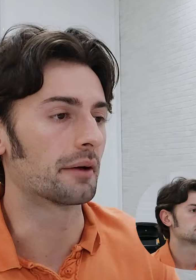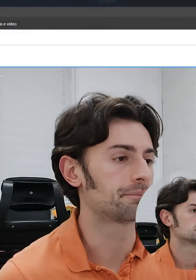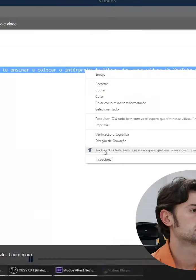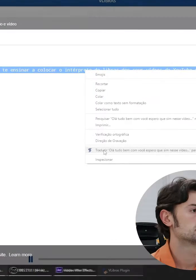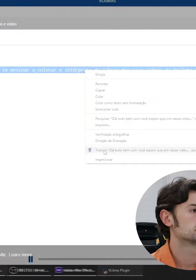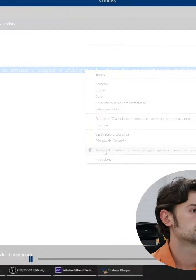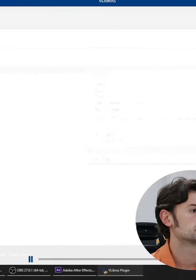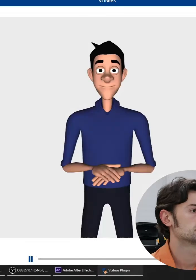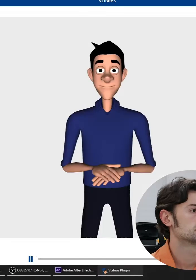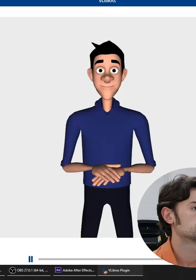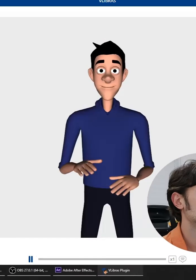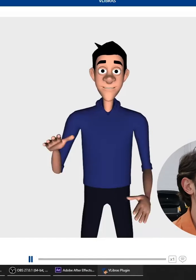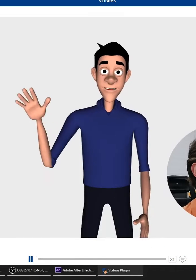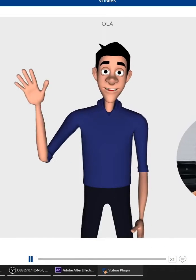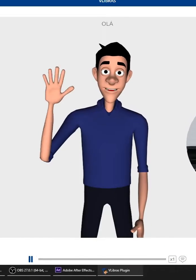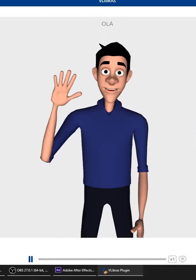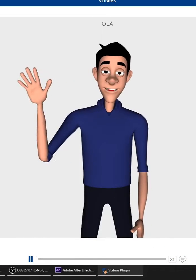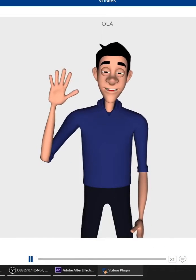esse problema. Vamos lá.